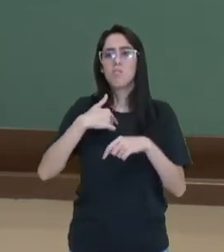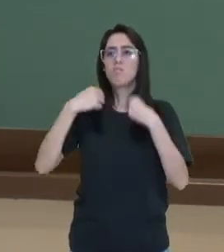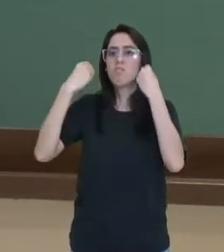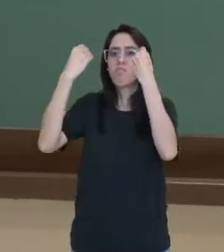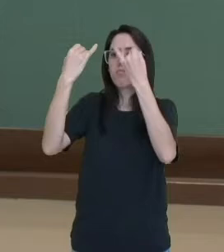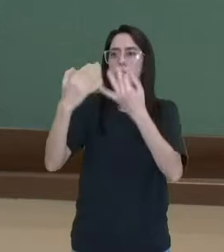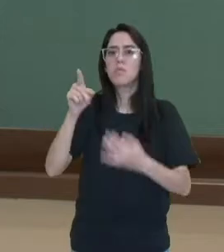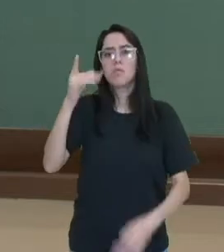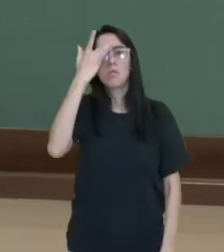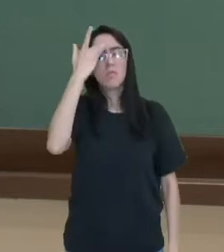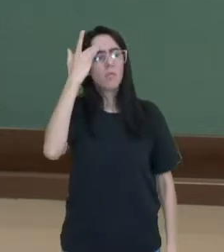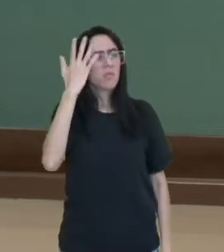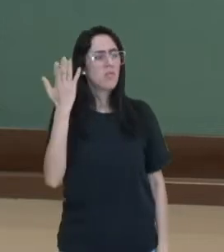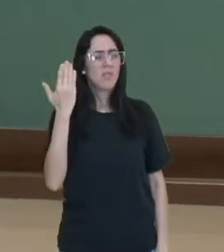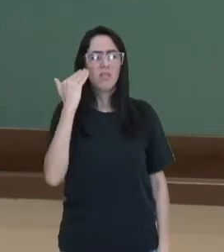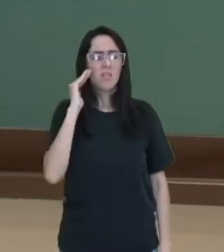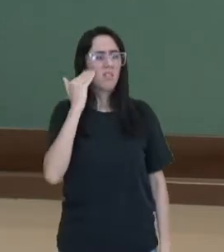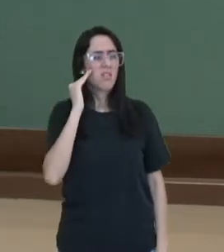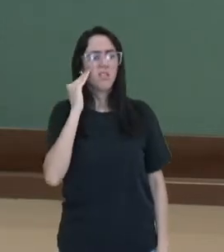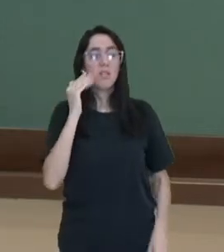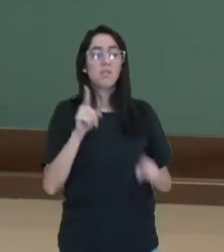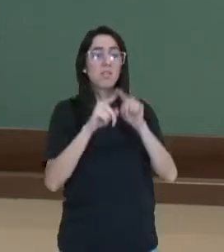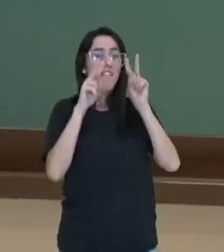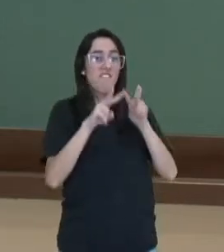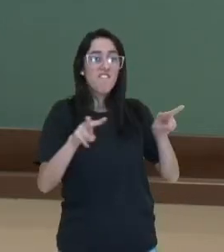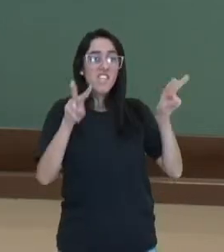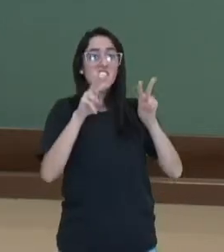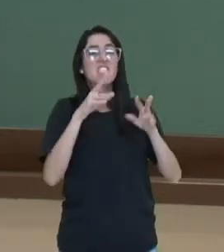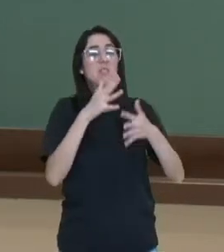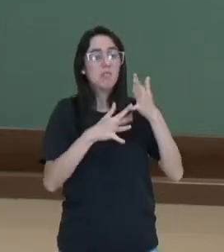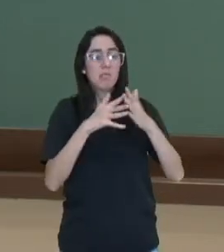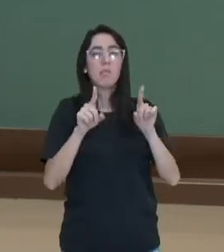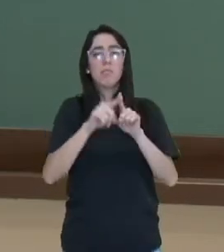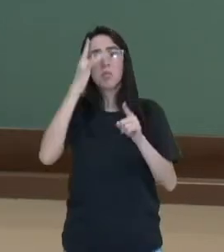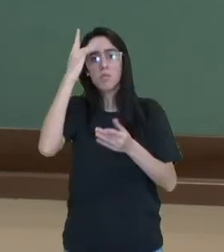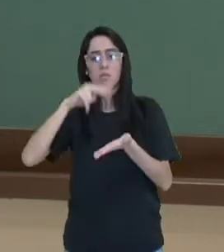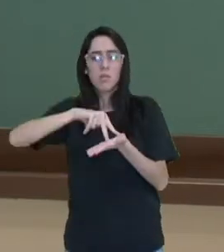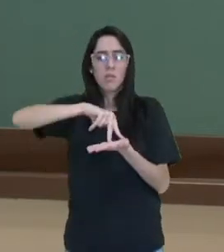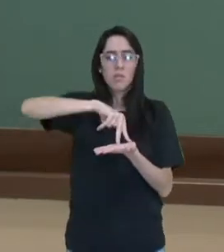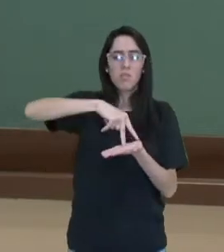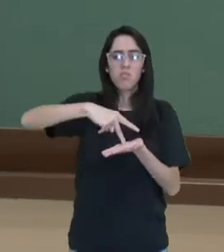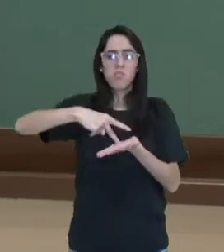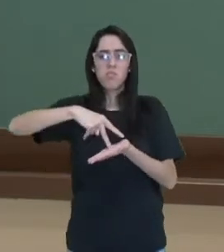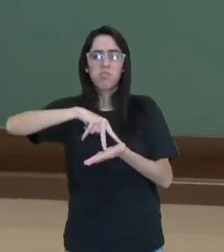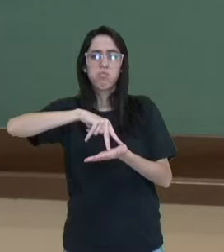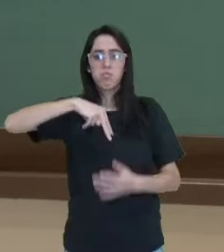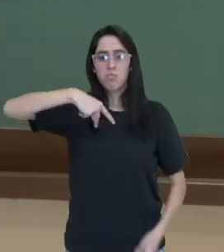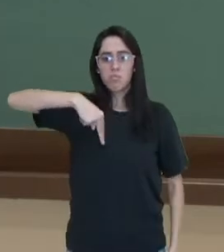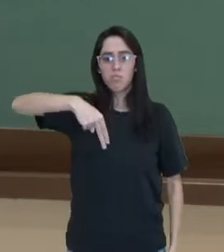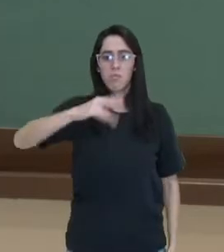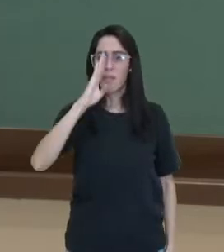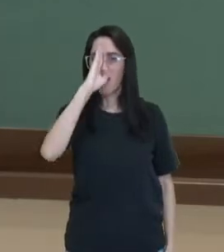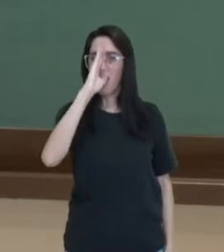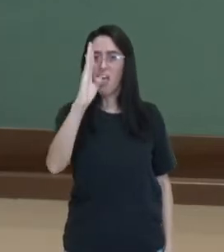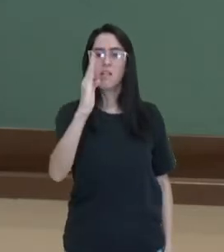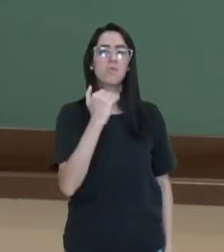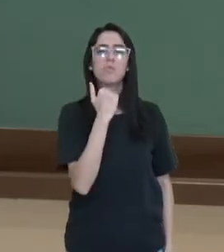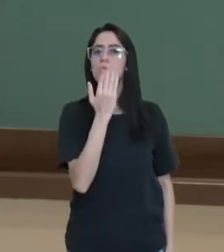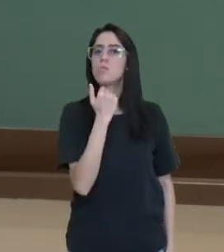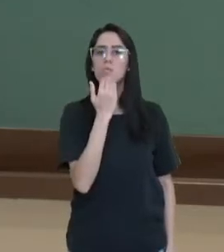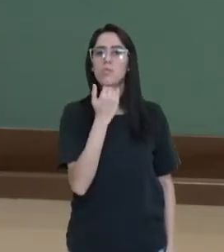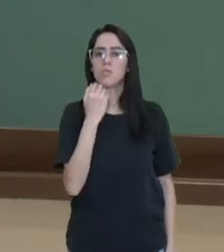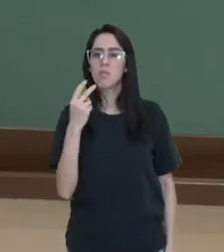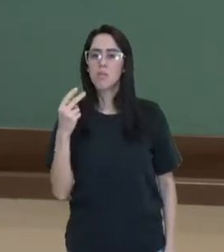perturbação também na visão. O equilíbrio, a pessoa não vai conseguir andar em linha reta, ela